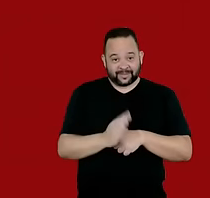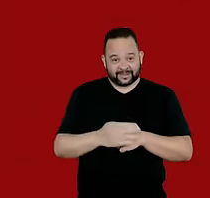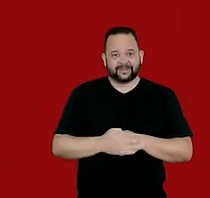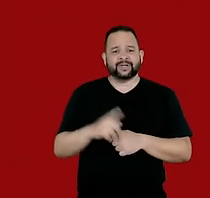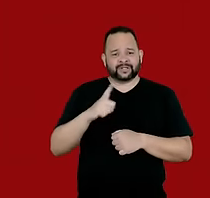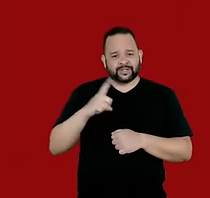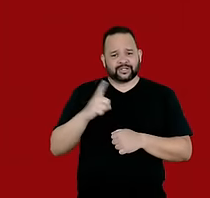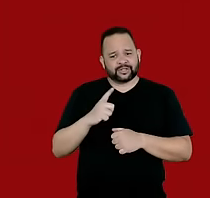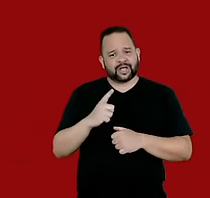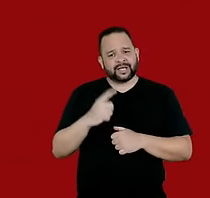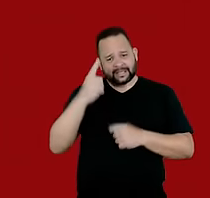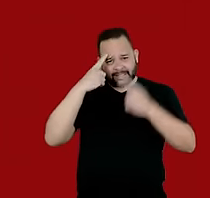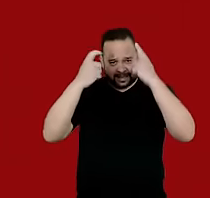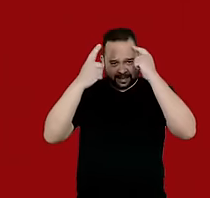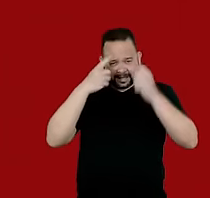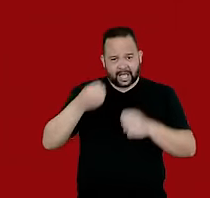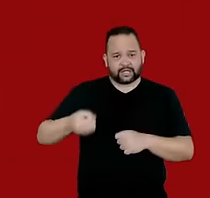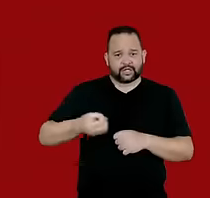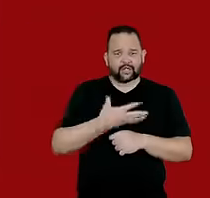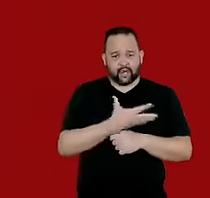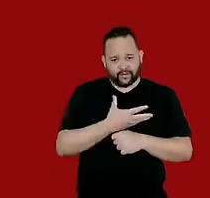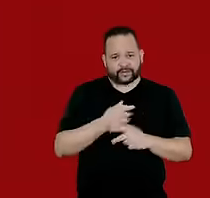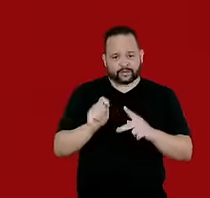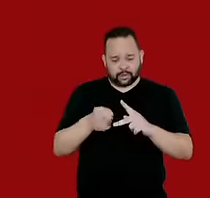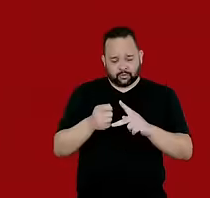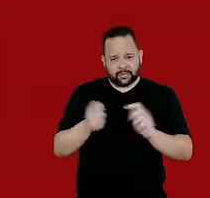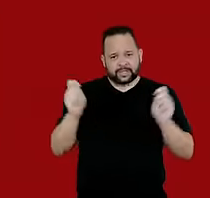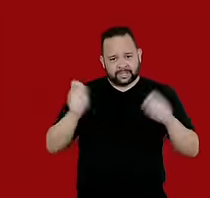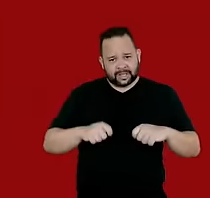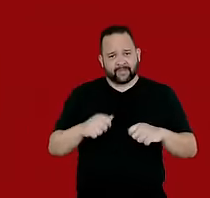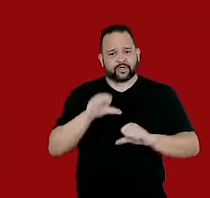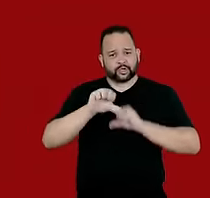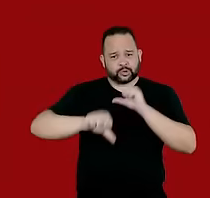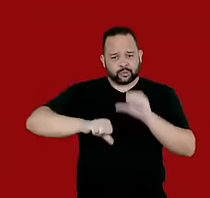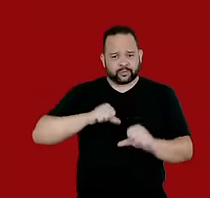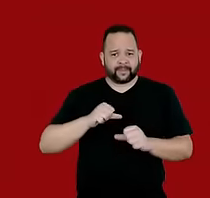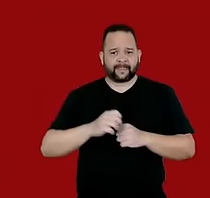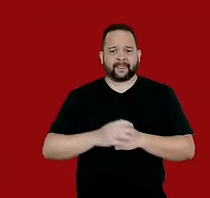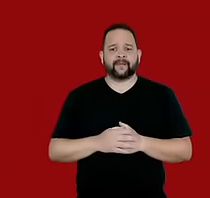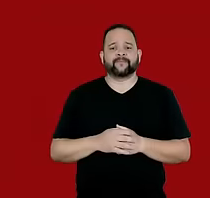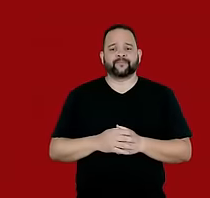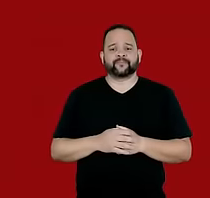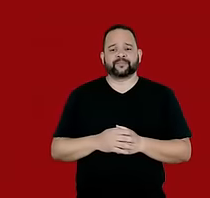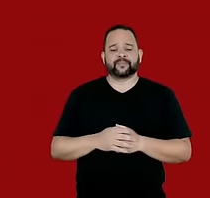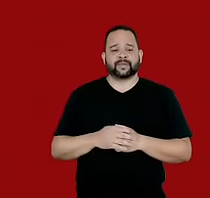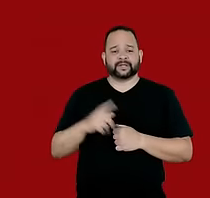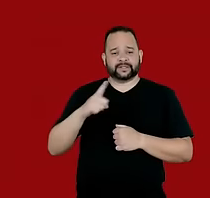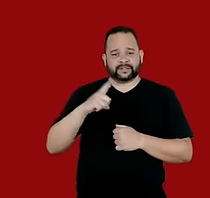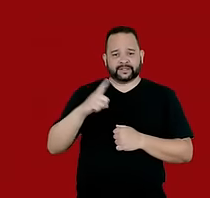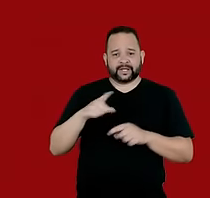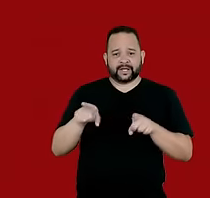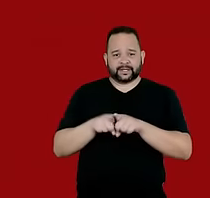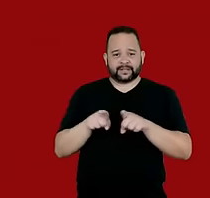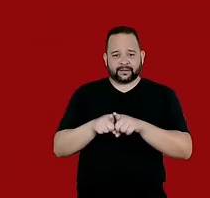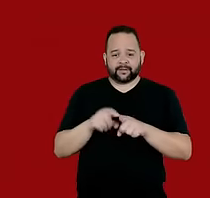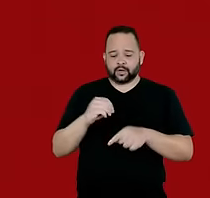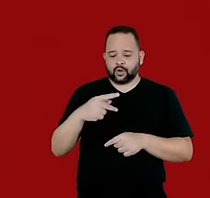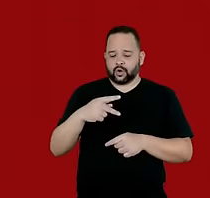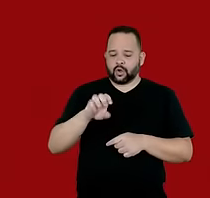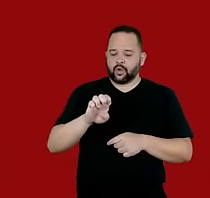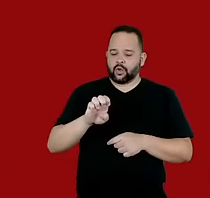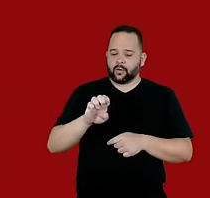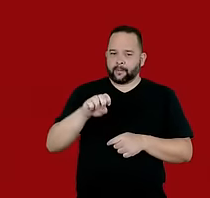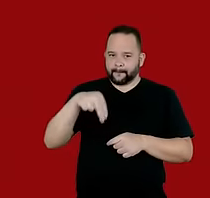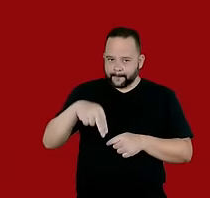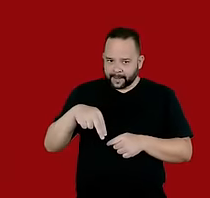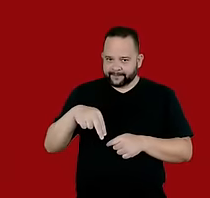pix várias funcionalidades novas e o o a gente coloca agora o open finess em cima do pix para fazer